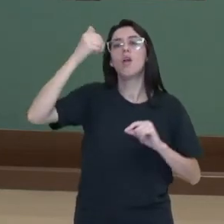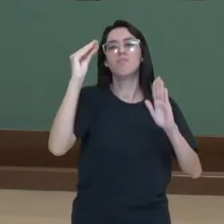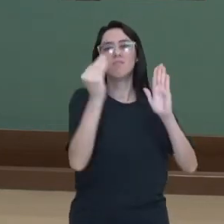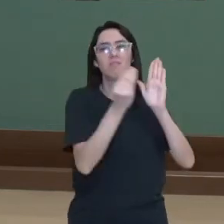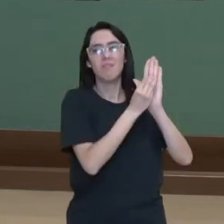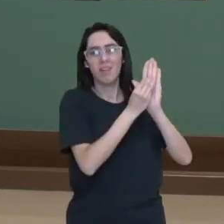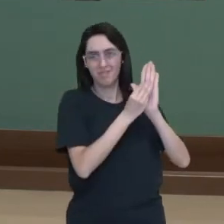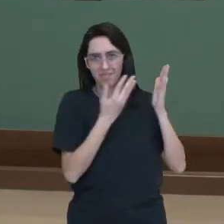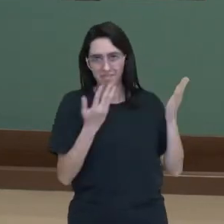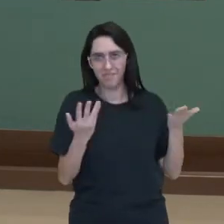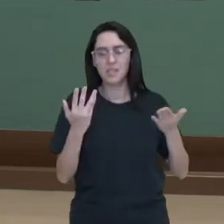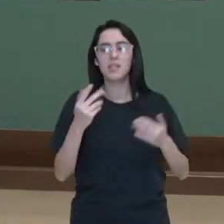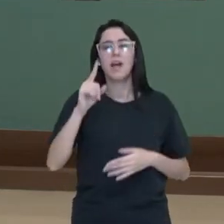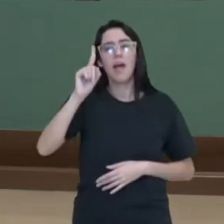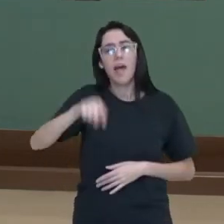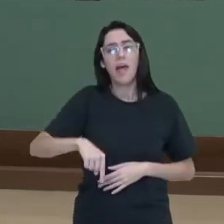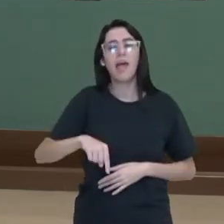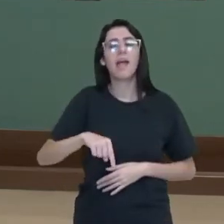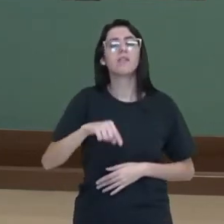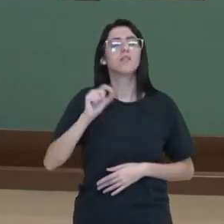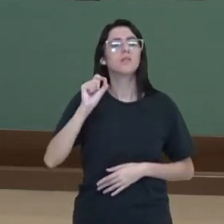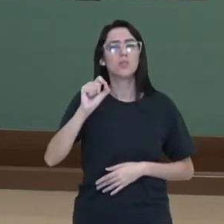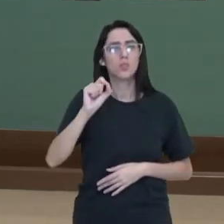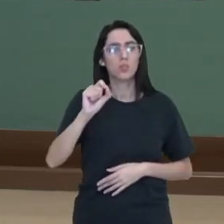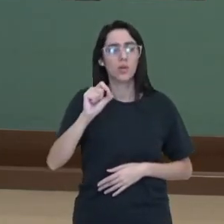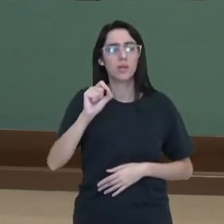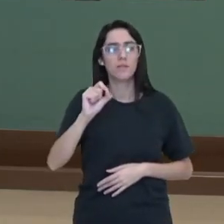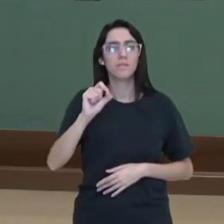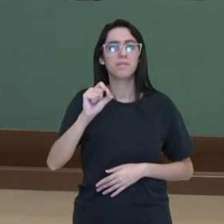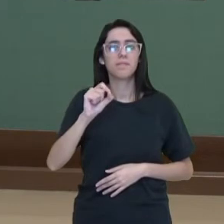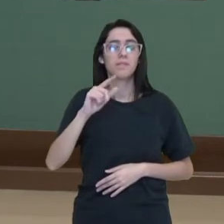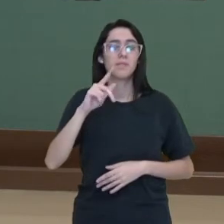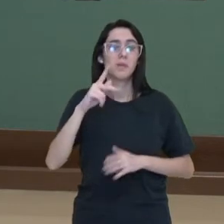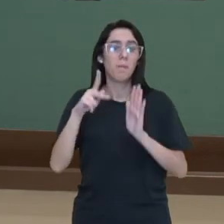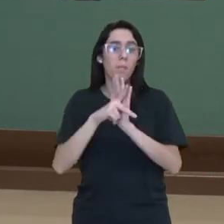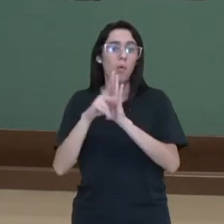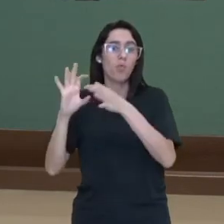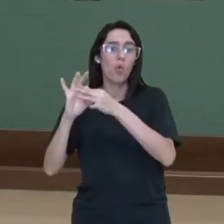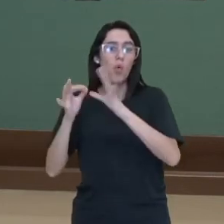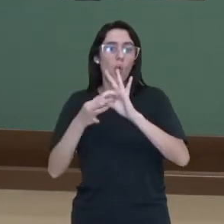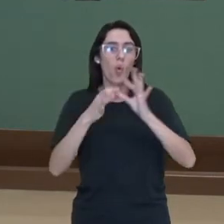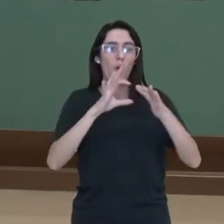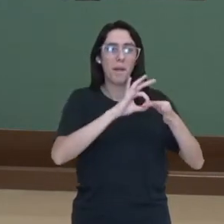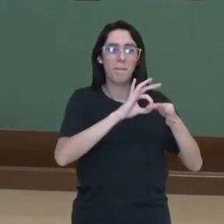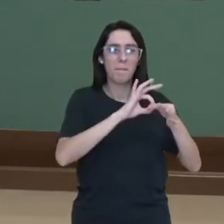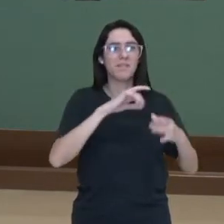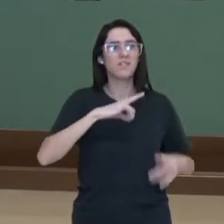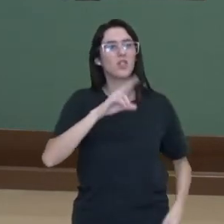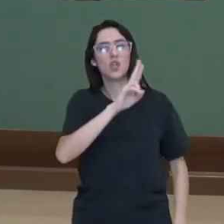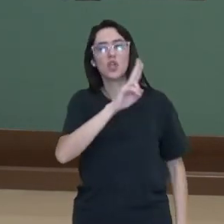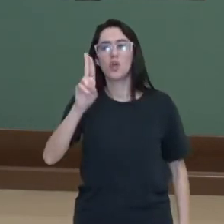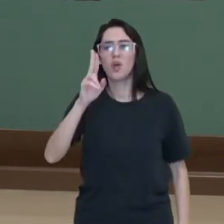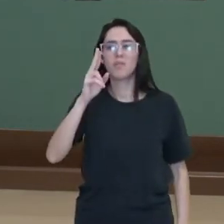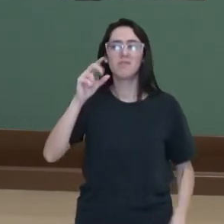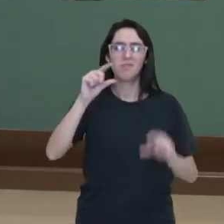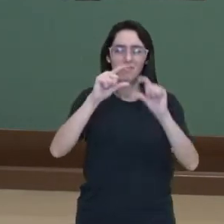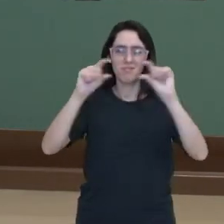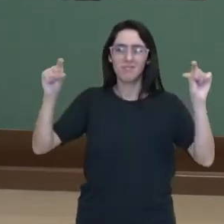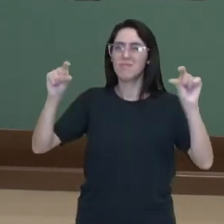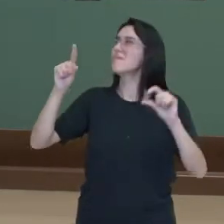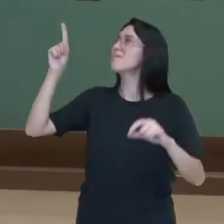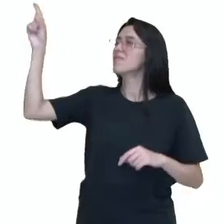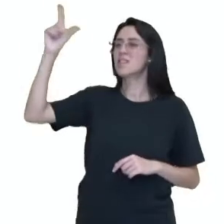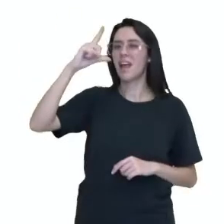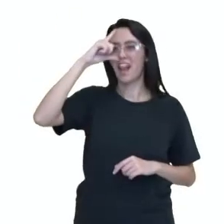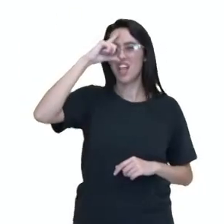esportes de marca são aqueles que melhor retratam o lema olímpico, Citius Altius Fortius, que traduzindo do